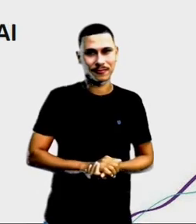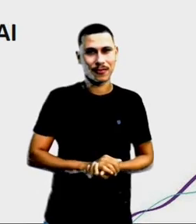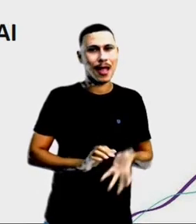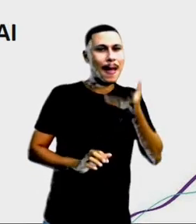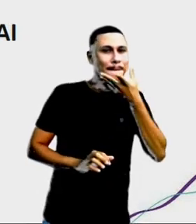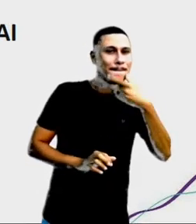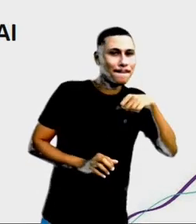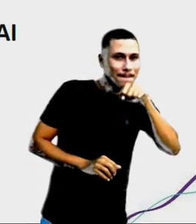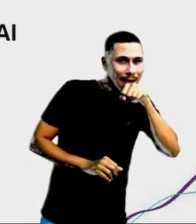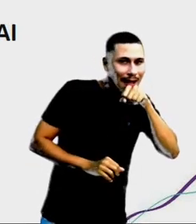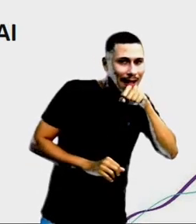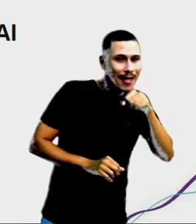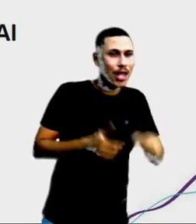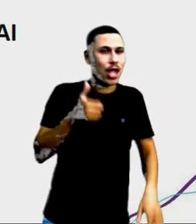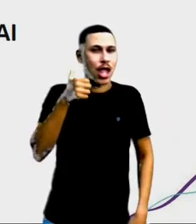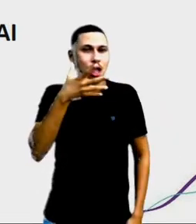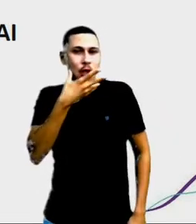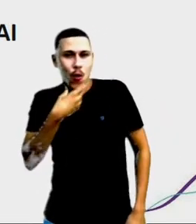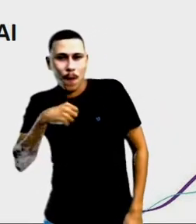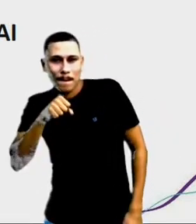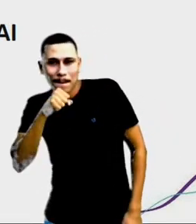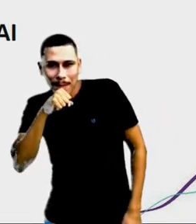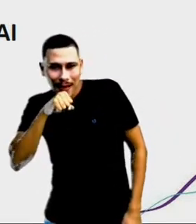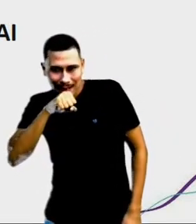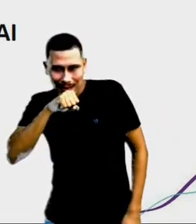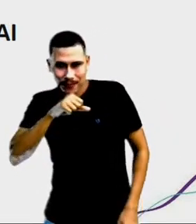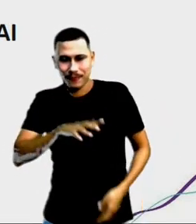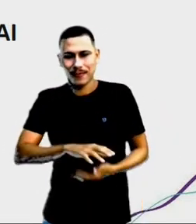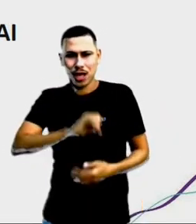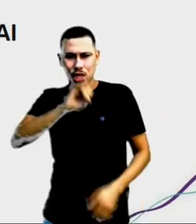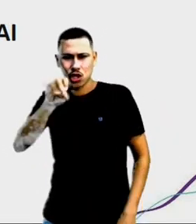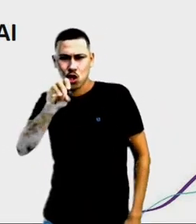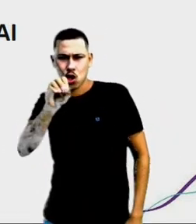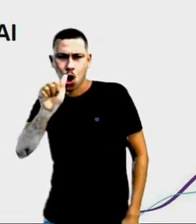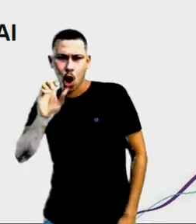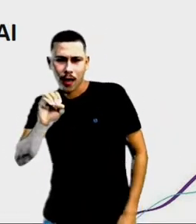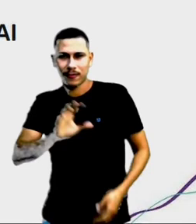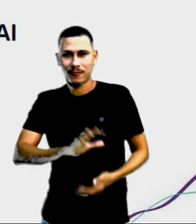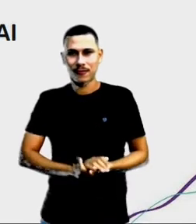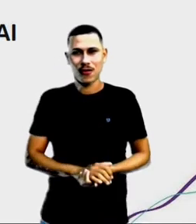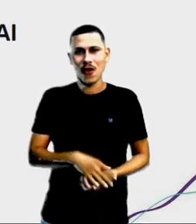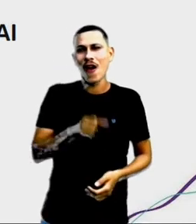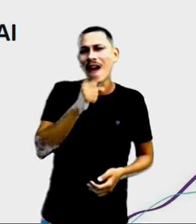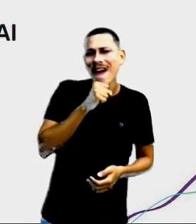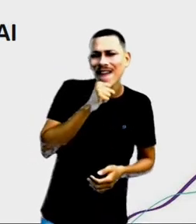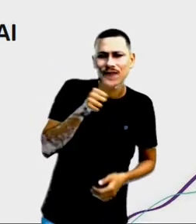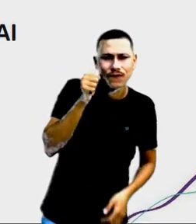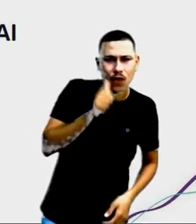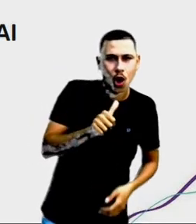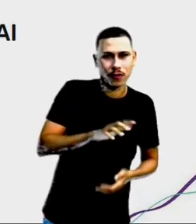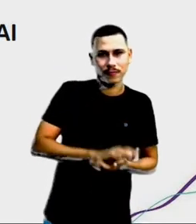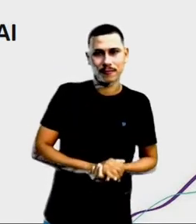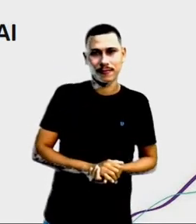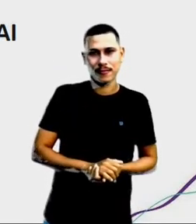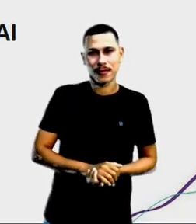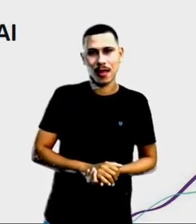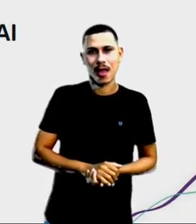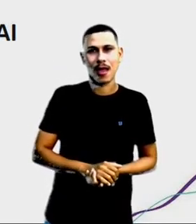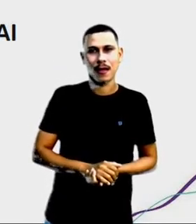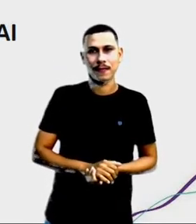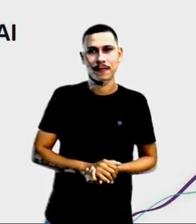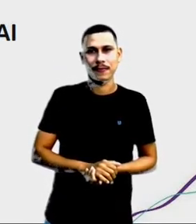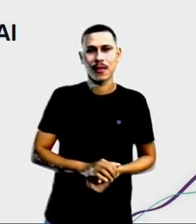pai do pai de João. Esta é a avó do João. Ela é a mãe